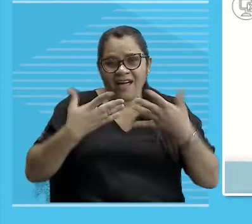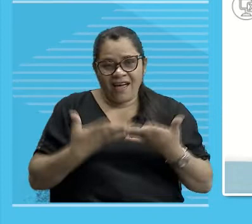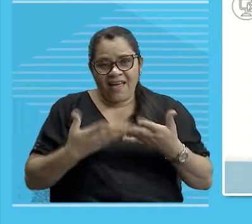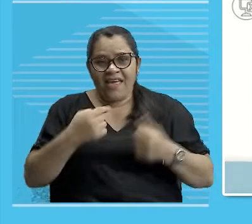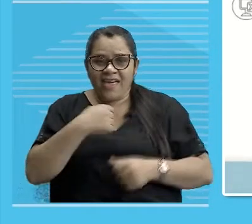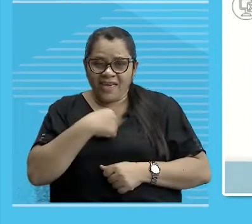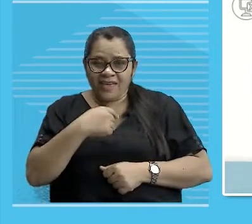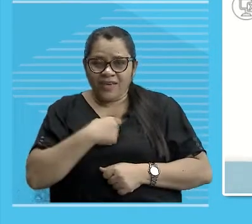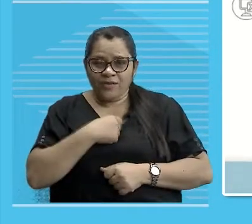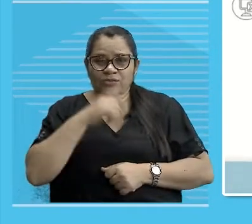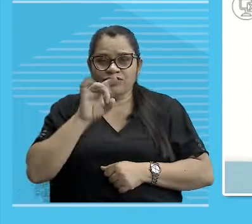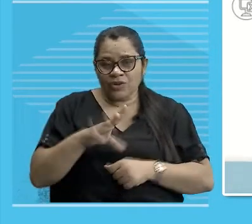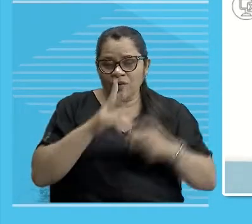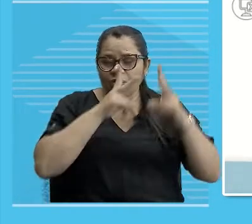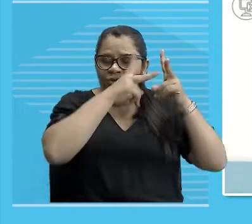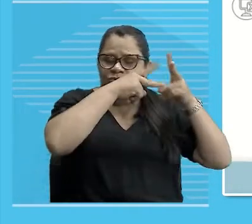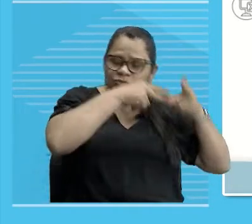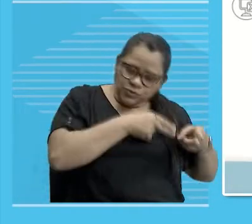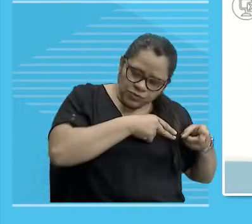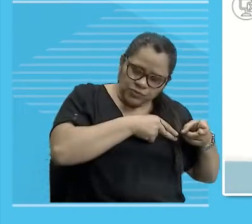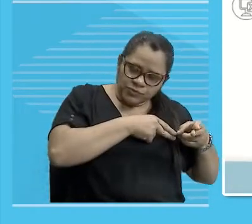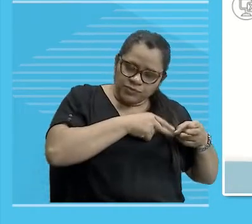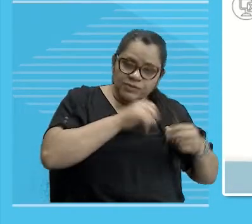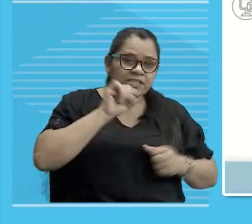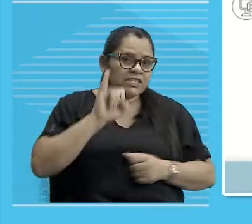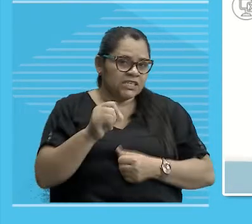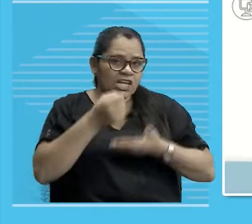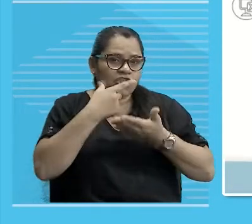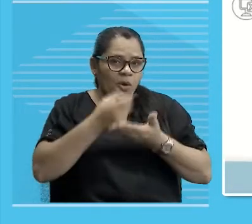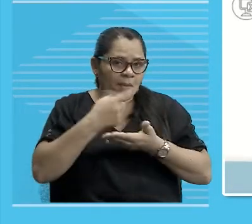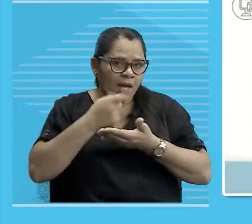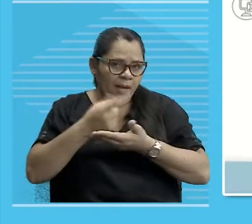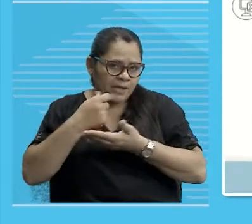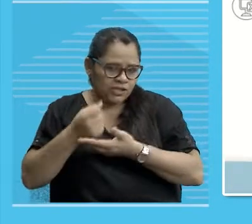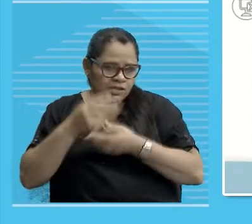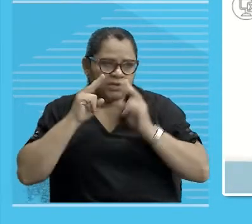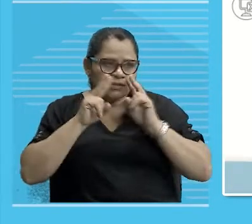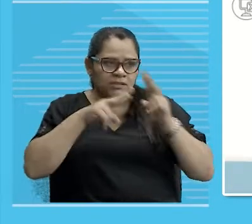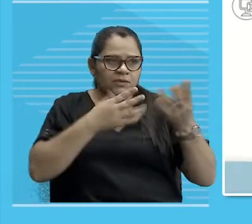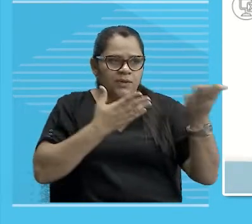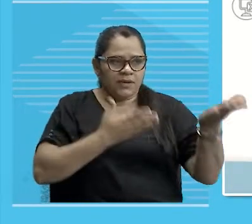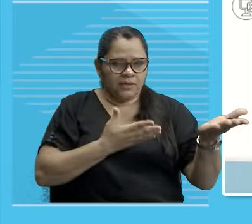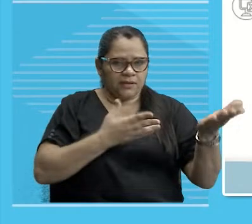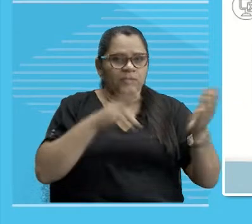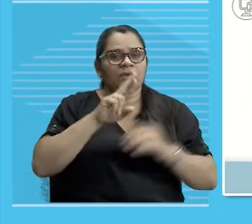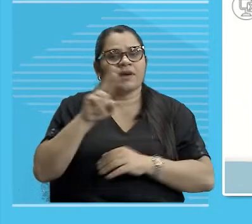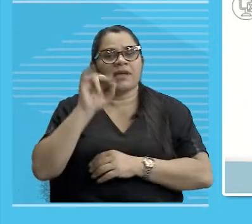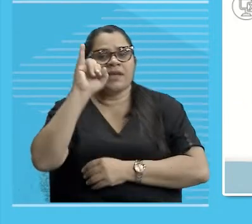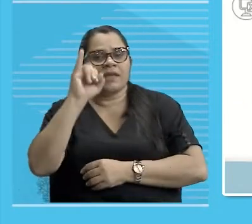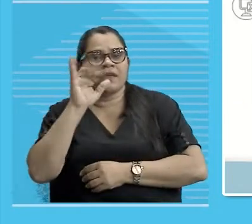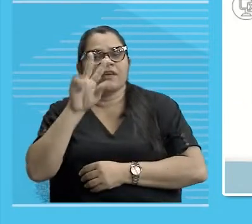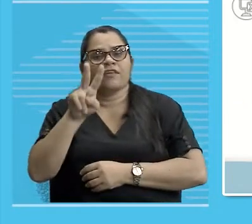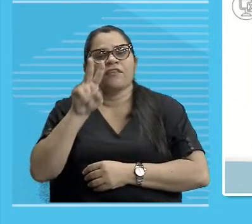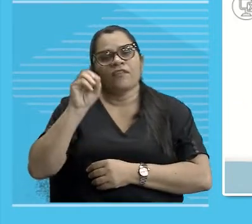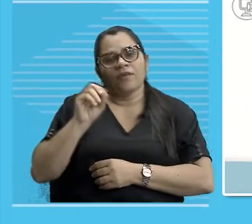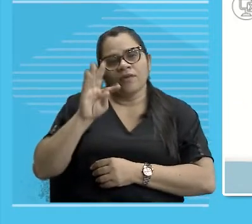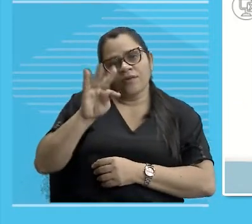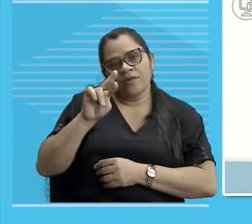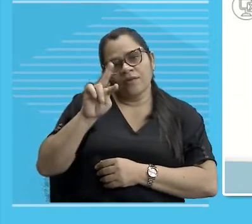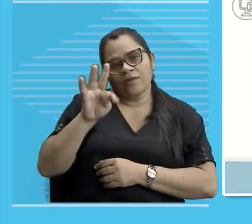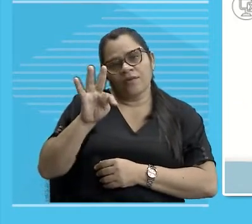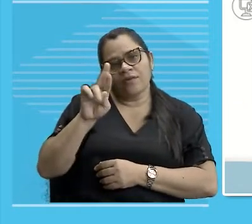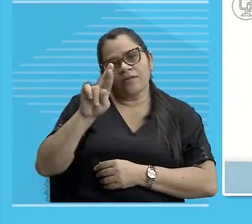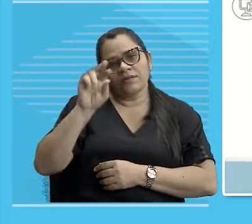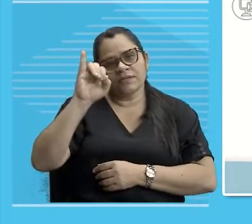um comprimido desse, eu não durmo. Meu amigo, entenda bem. Quanto menos você depender